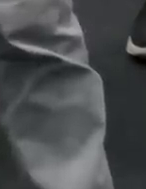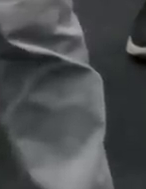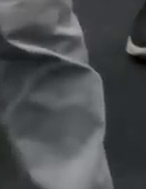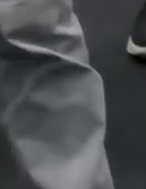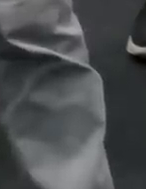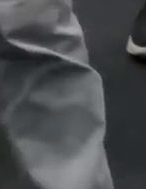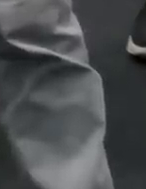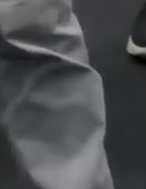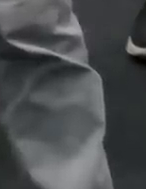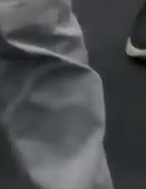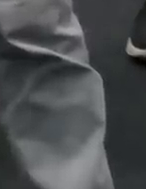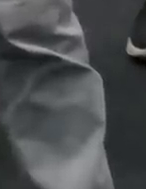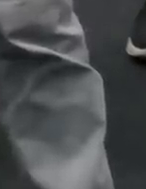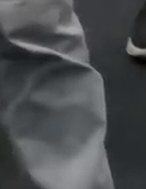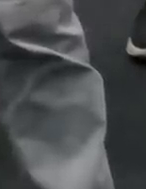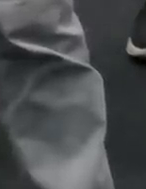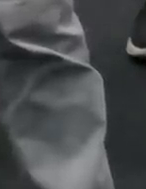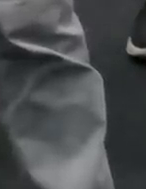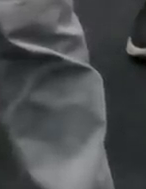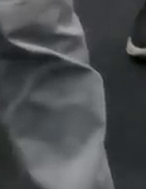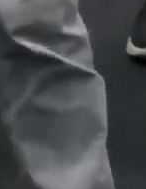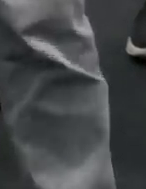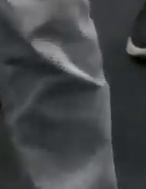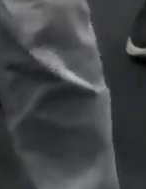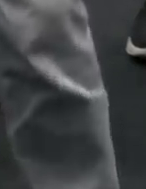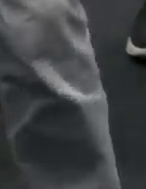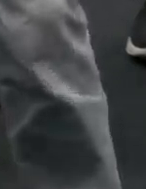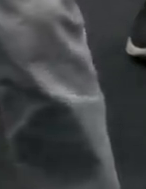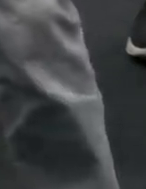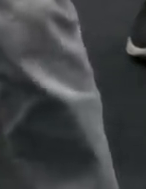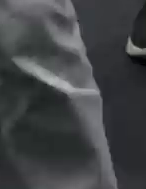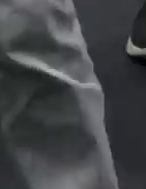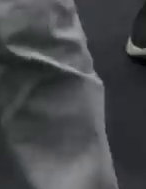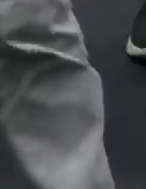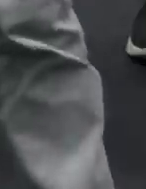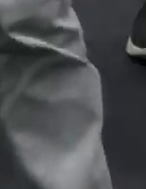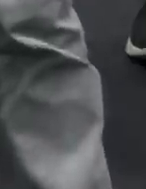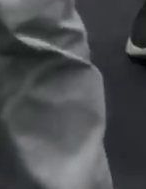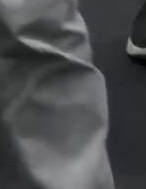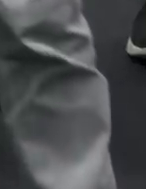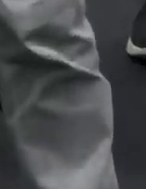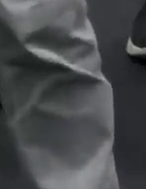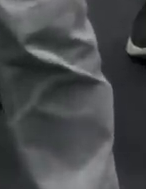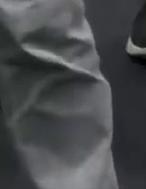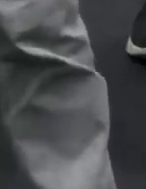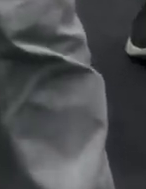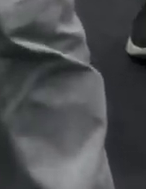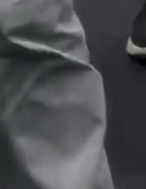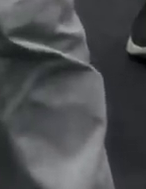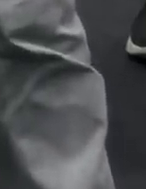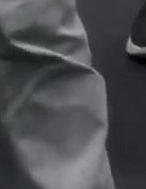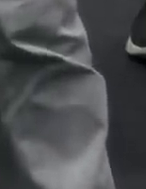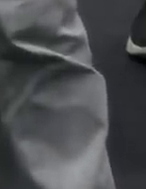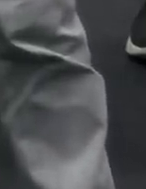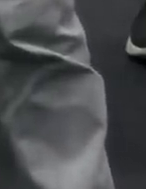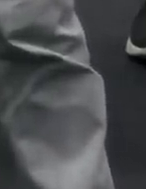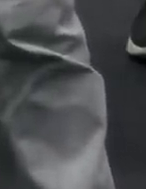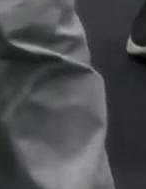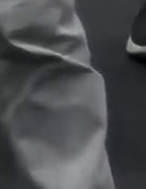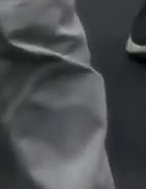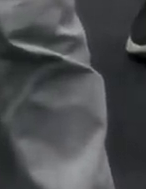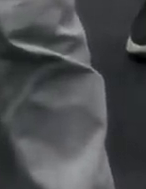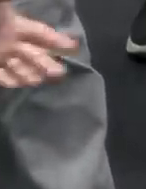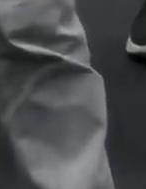responsabilizado uma vez que ele decide sobre a vida do policial militar sobre a vida da pensionista sobre a vida do PV perano e